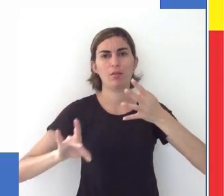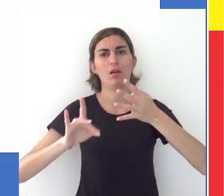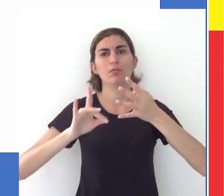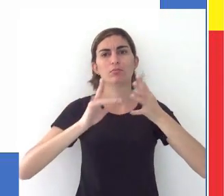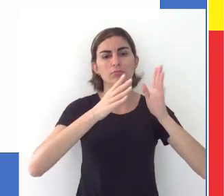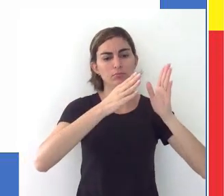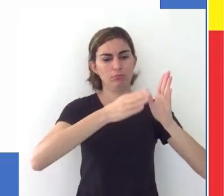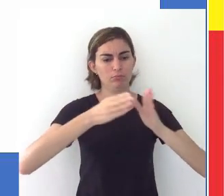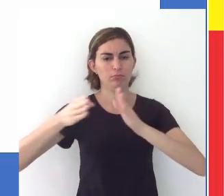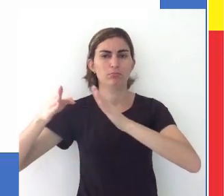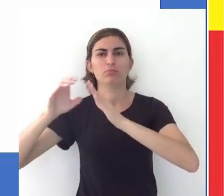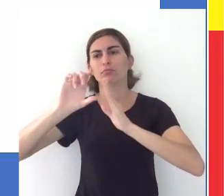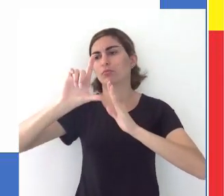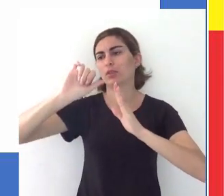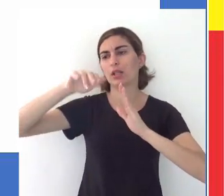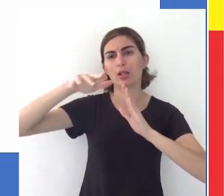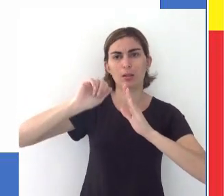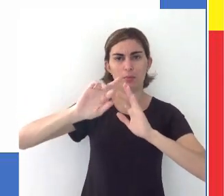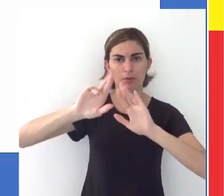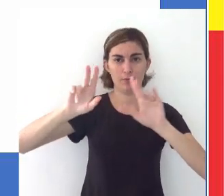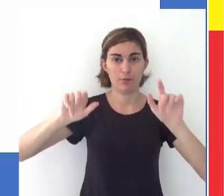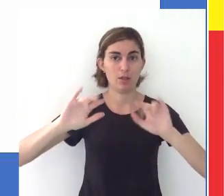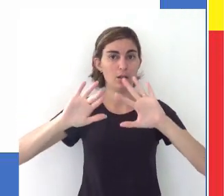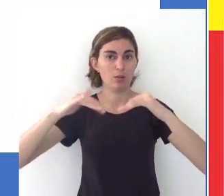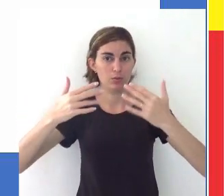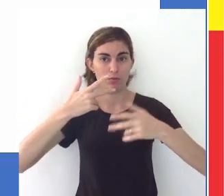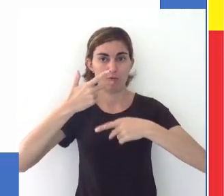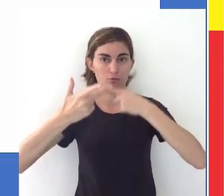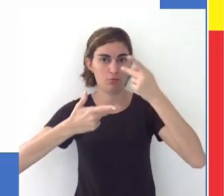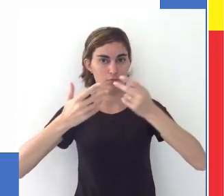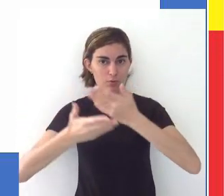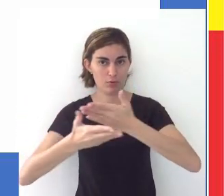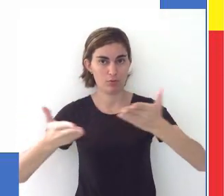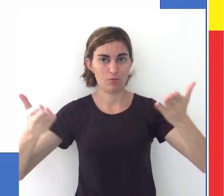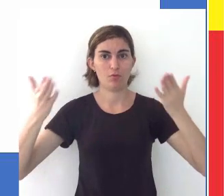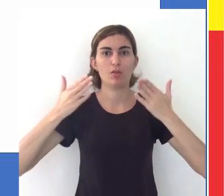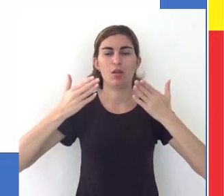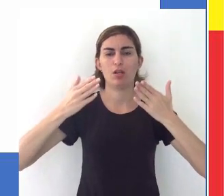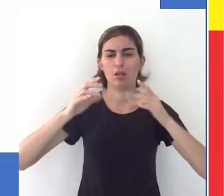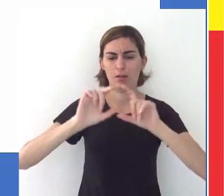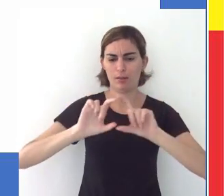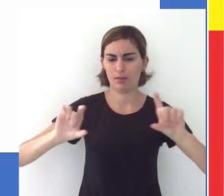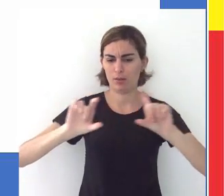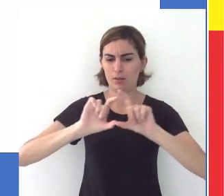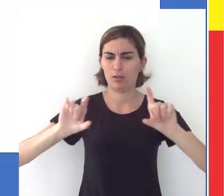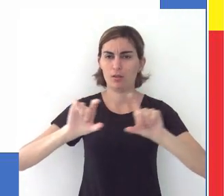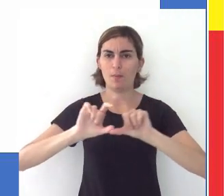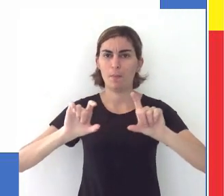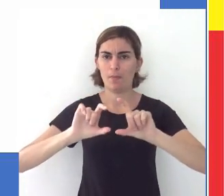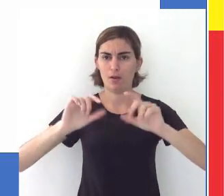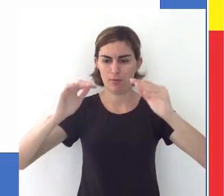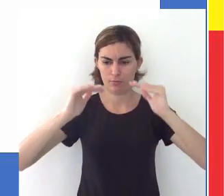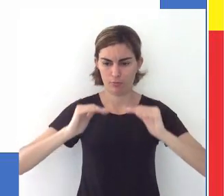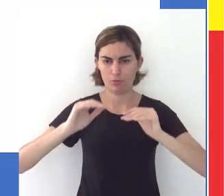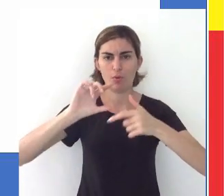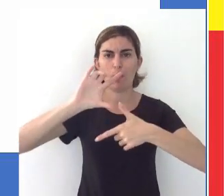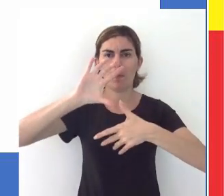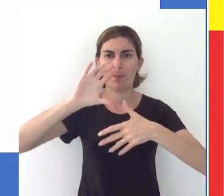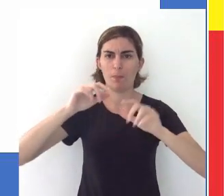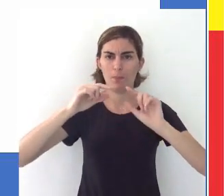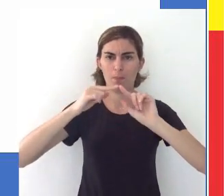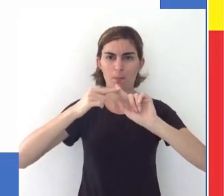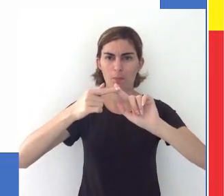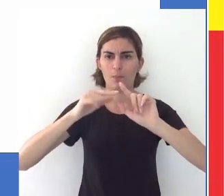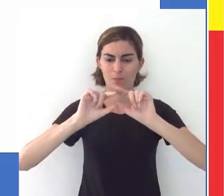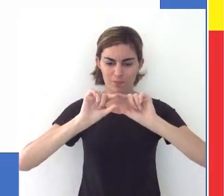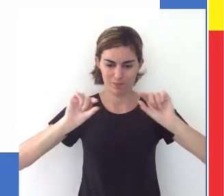uma espécie dessa de clima diferente, certo? Então, eu falei para vocês que essa tarjinha de baixo, que mostra aí umas